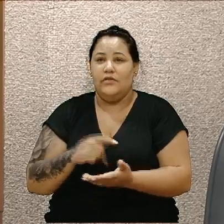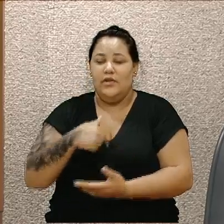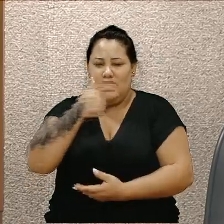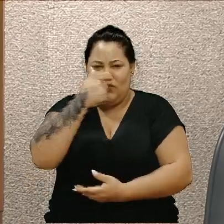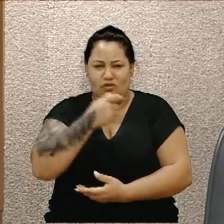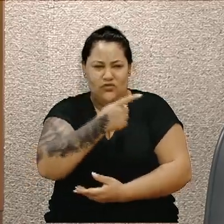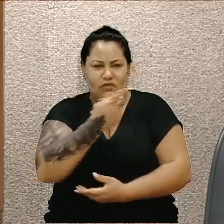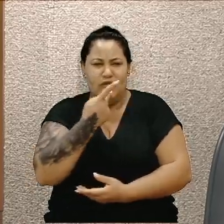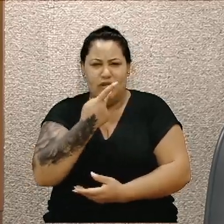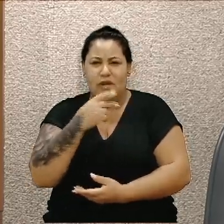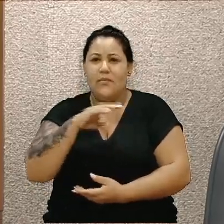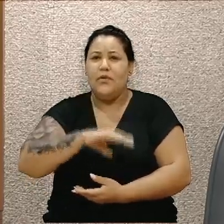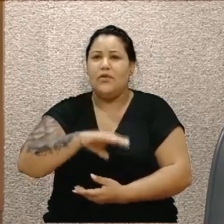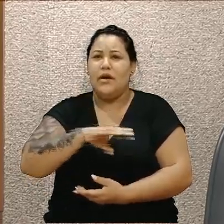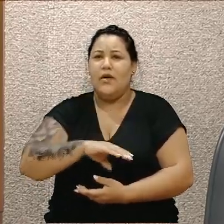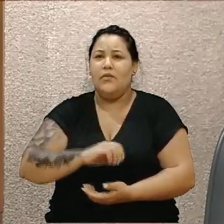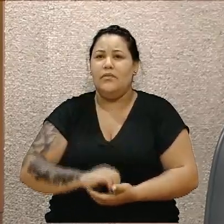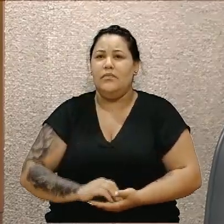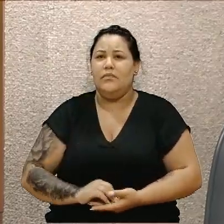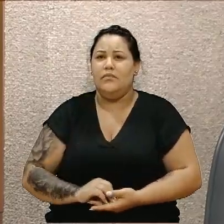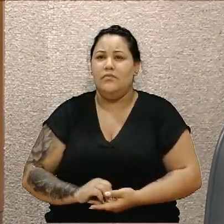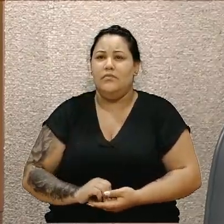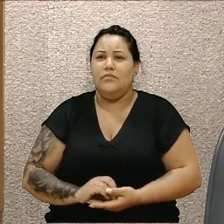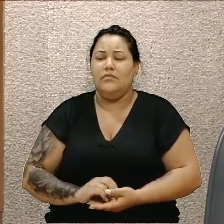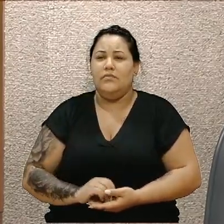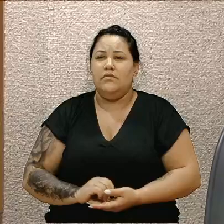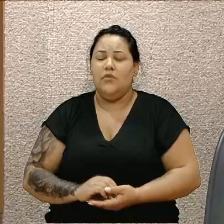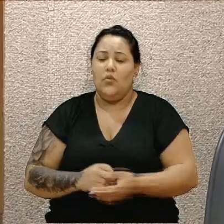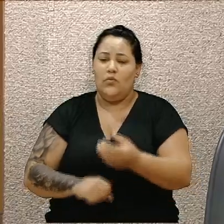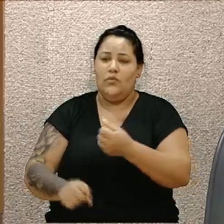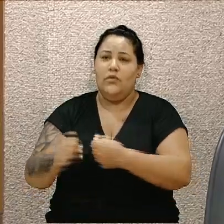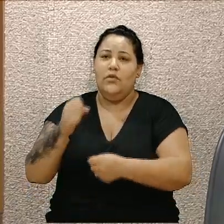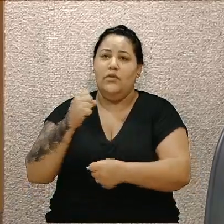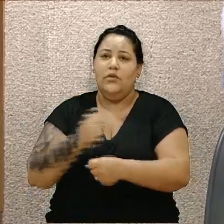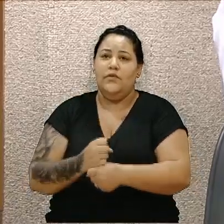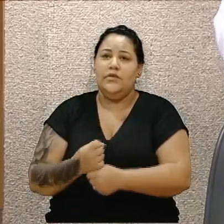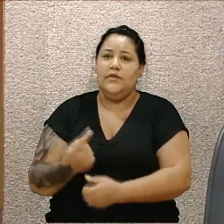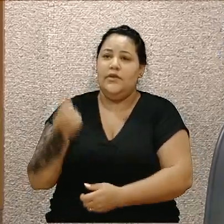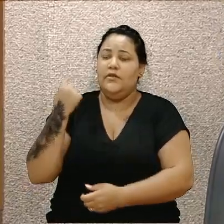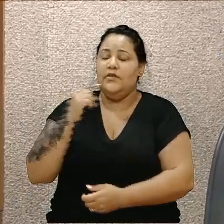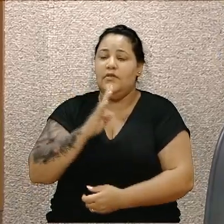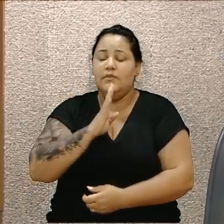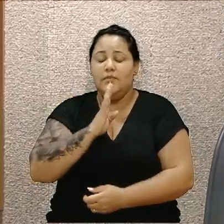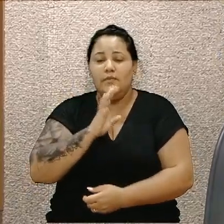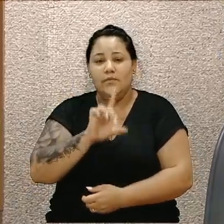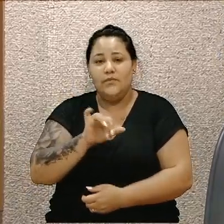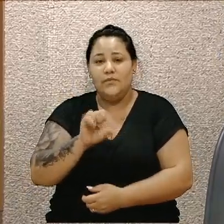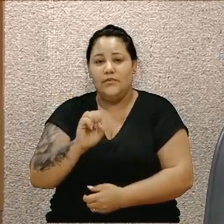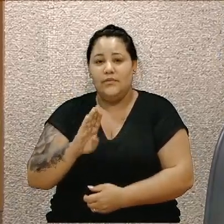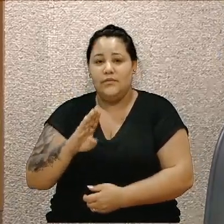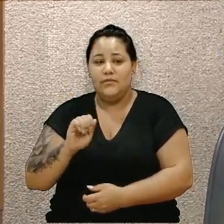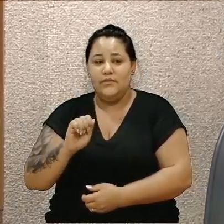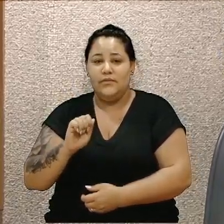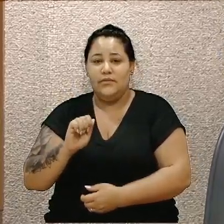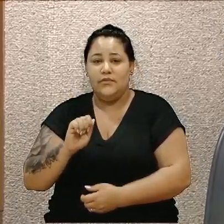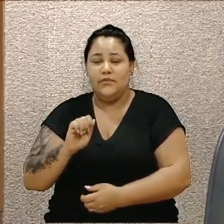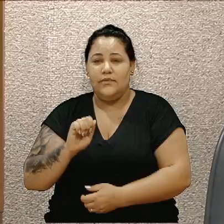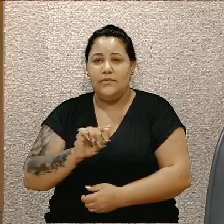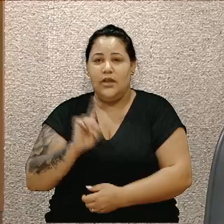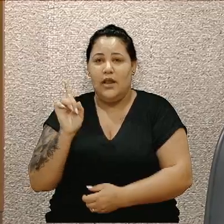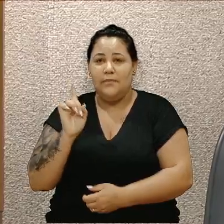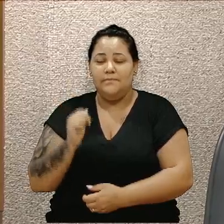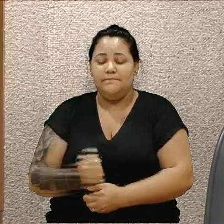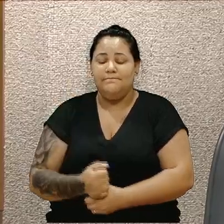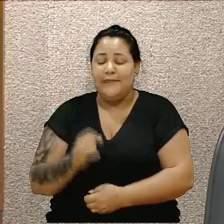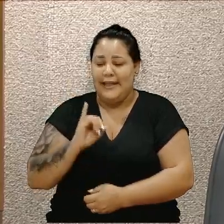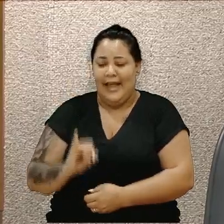Portugal, né? Eu estive no final do ano passado conhecendo Lisboa e Madrid. Eu